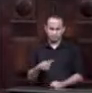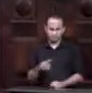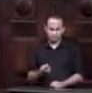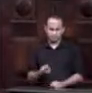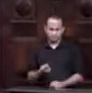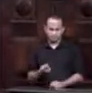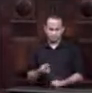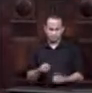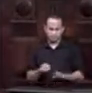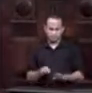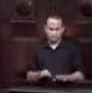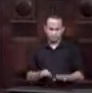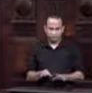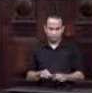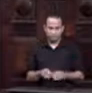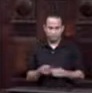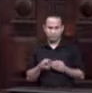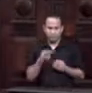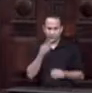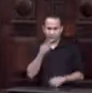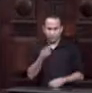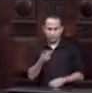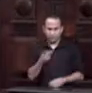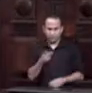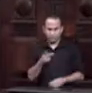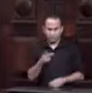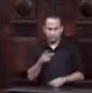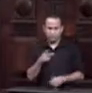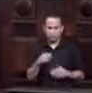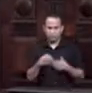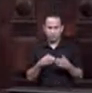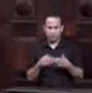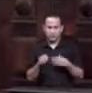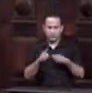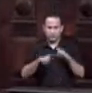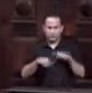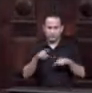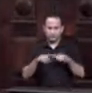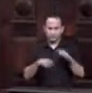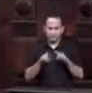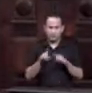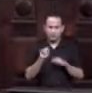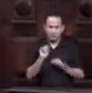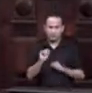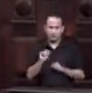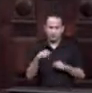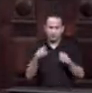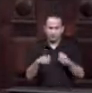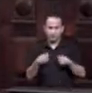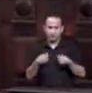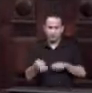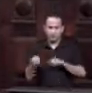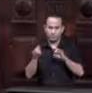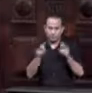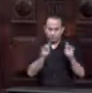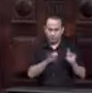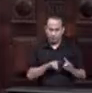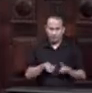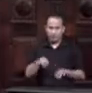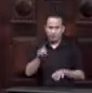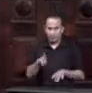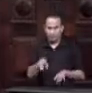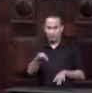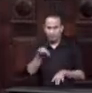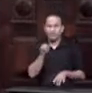do mais. Me permite, eu que falei. Lei complementar, qualquer matéria que necessite de quórum especial, a chamada tem que